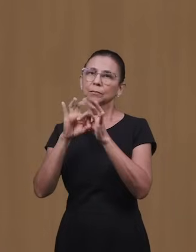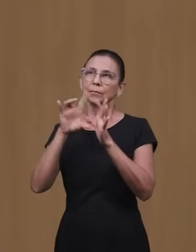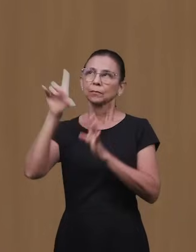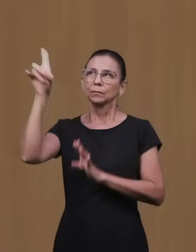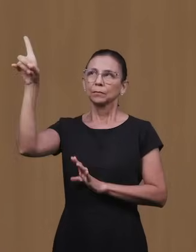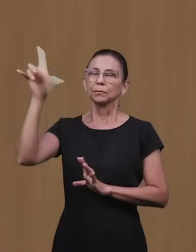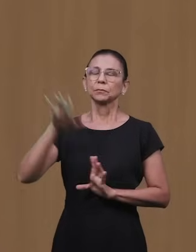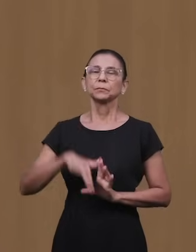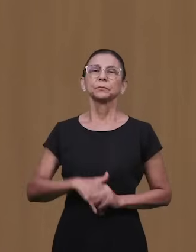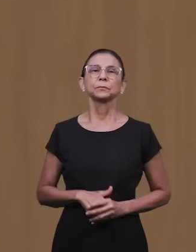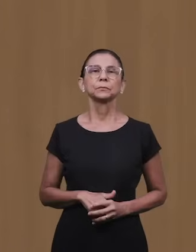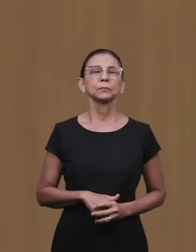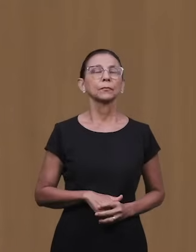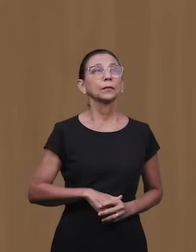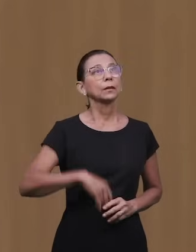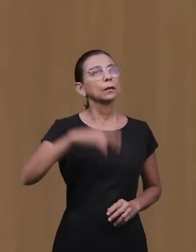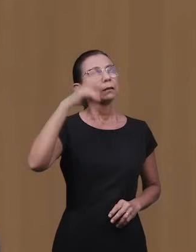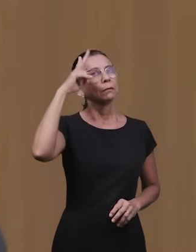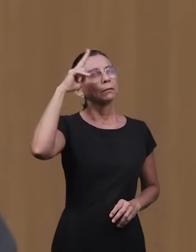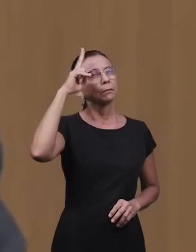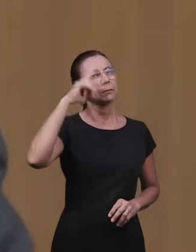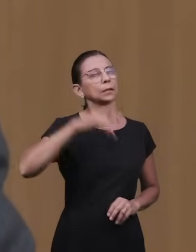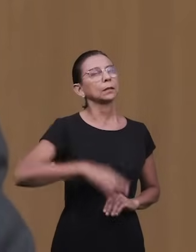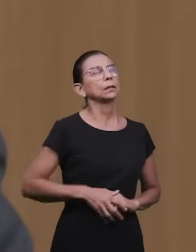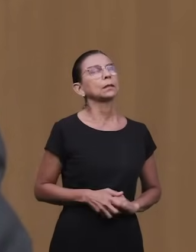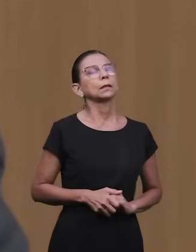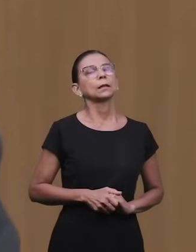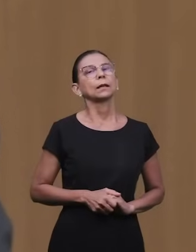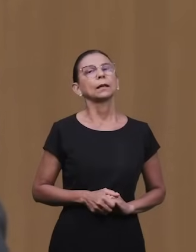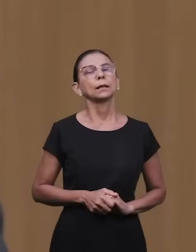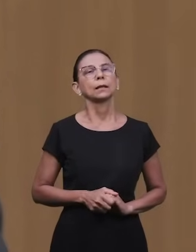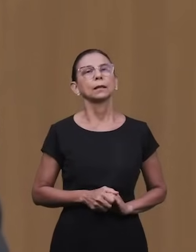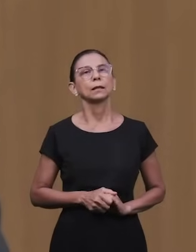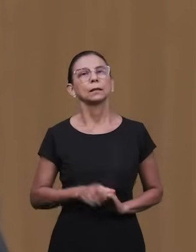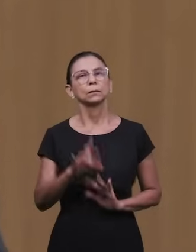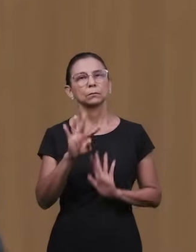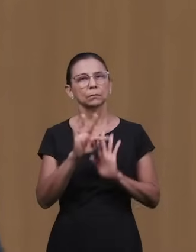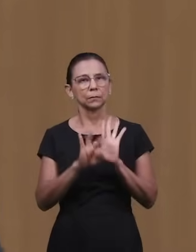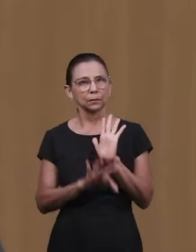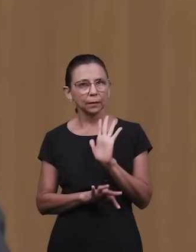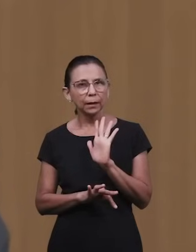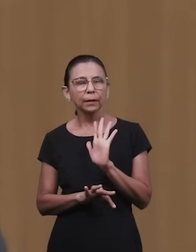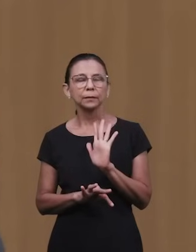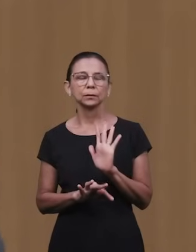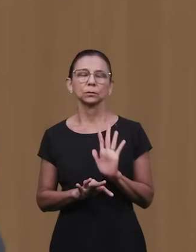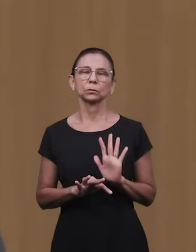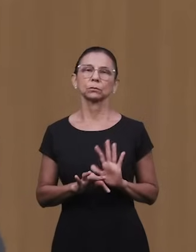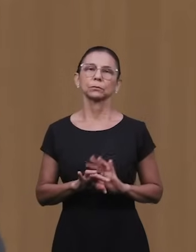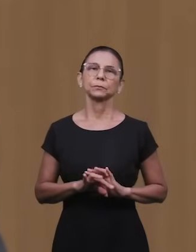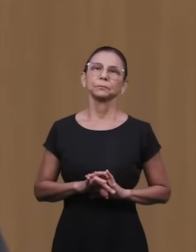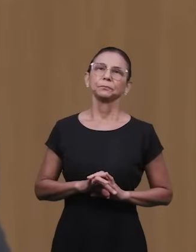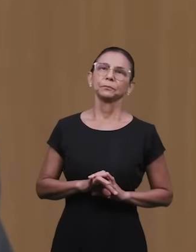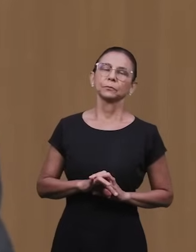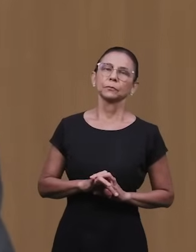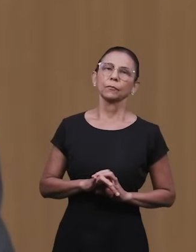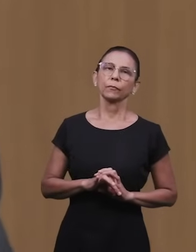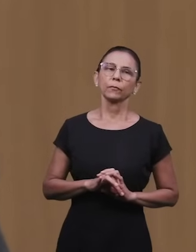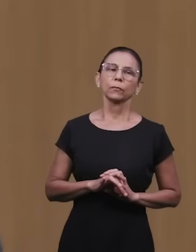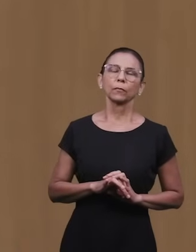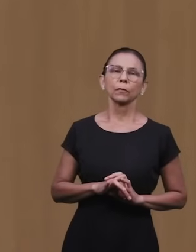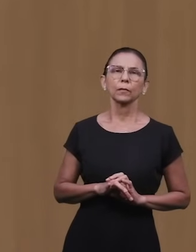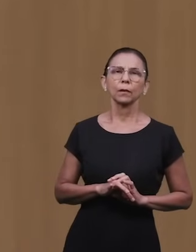com Deus. Eu me lembrei aqui, irmãos, do texto que se